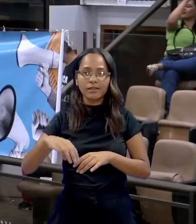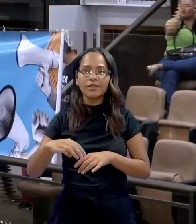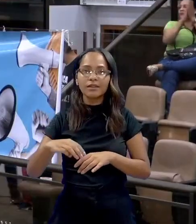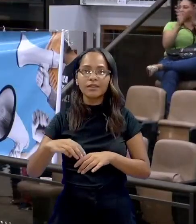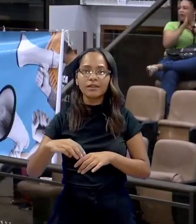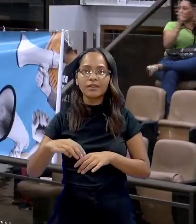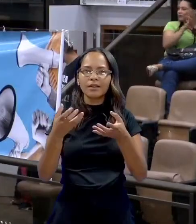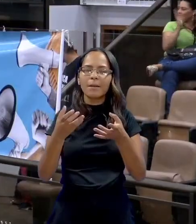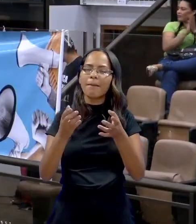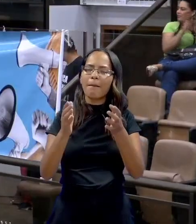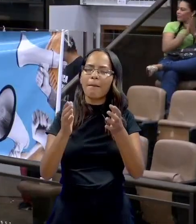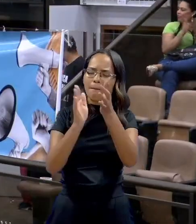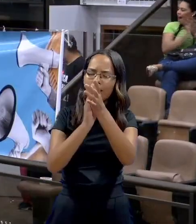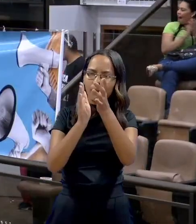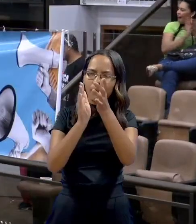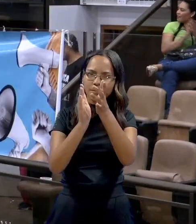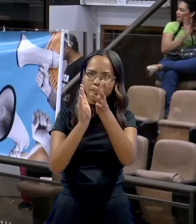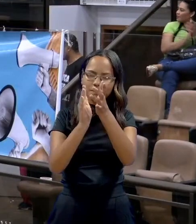palmas